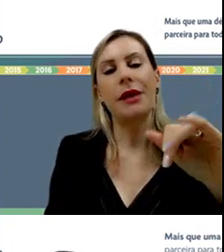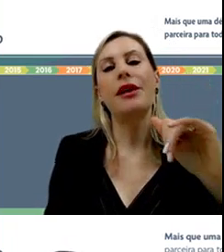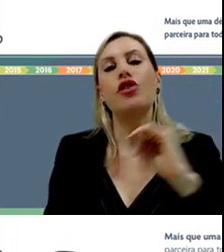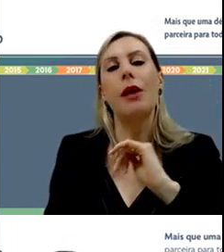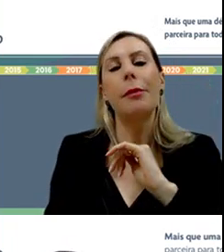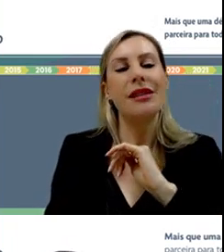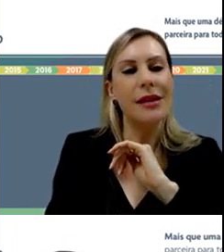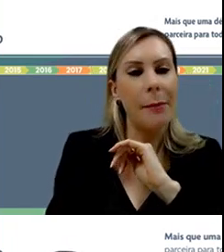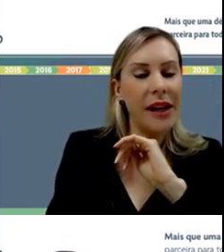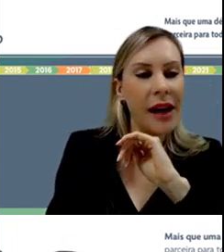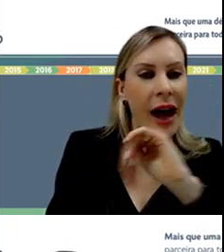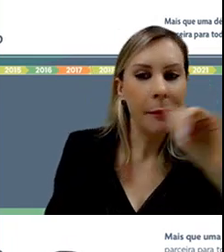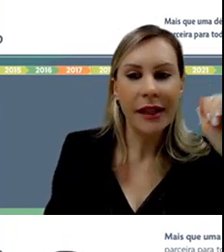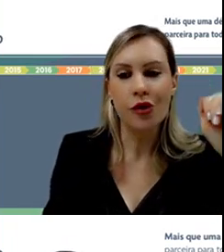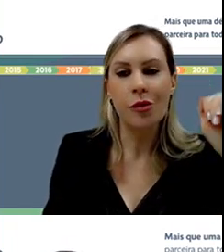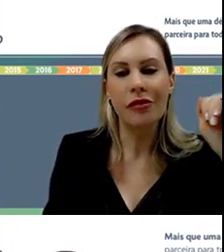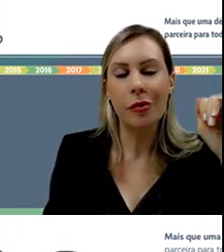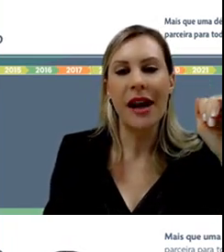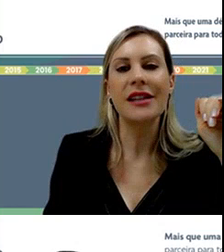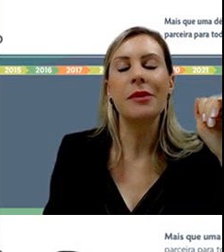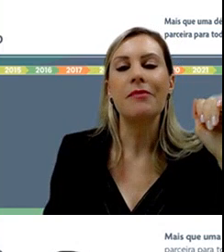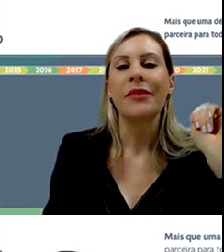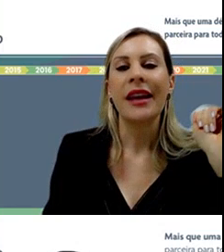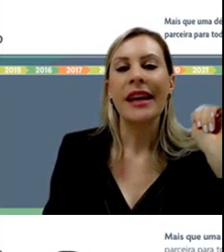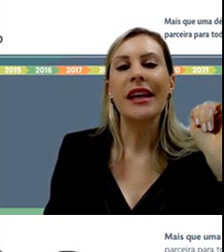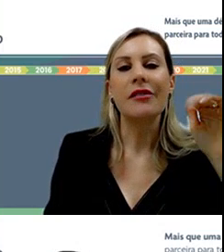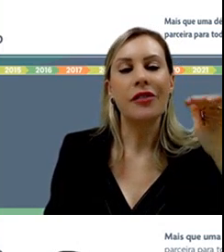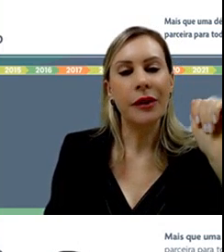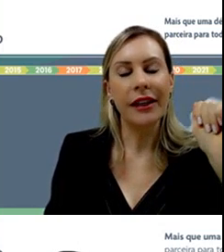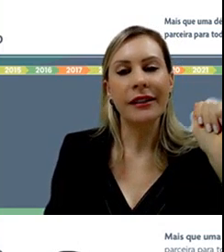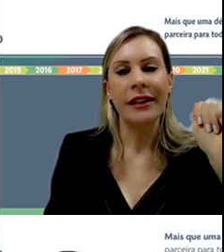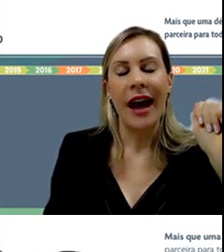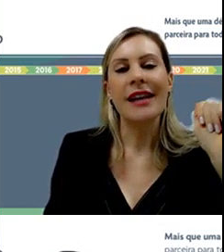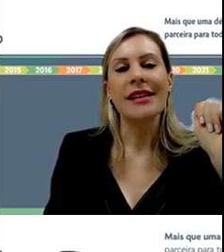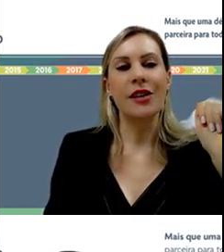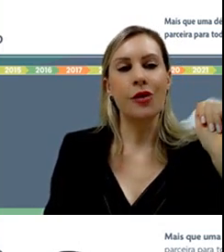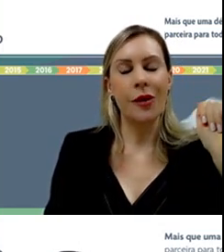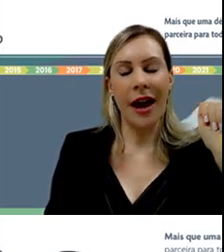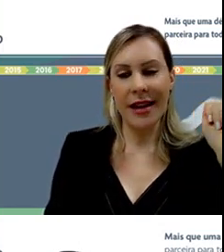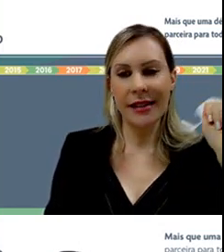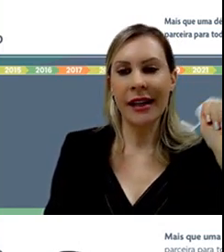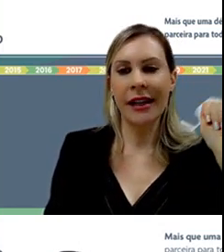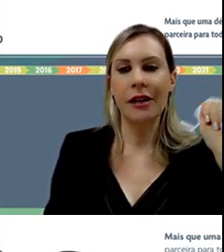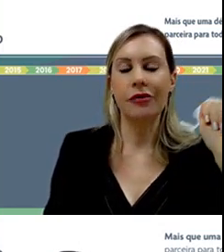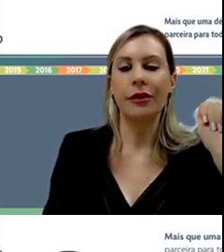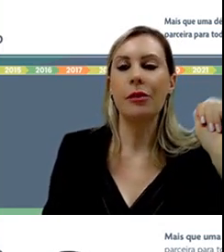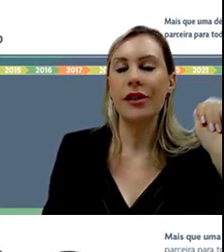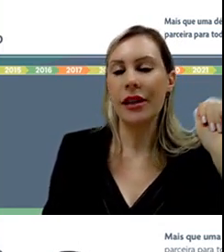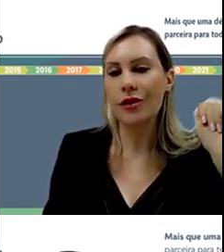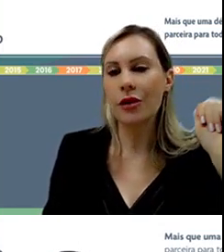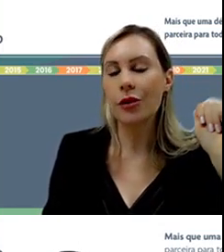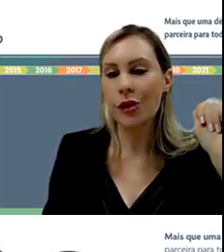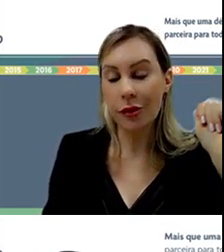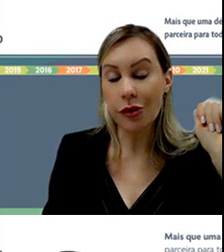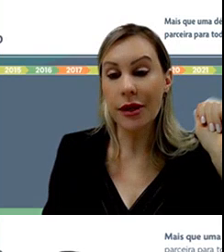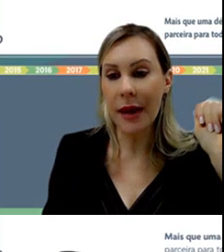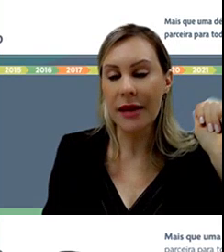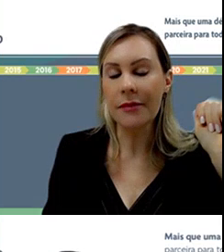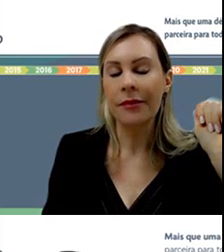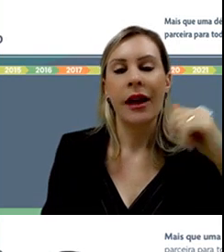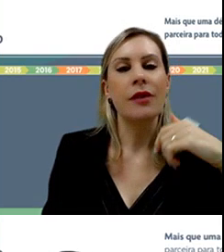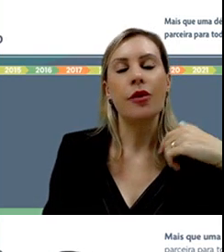responder primeiramente a uma pesquisa bem rápida sobre a FUNPRESP e vão ter acesso a esse arquivo. Temos aqui o